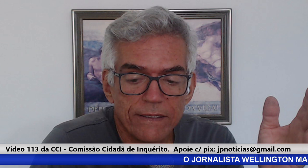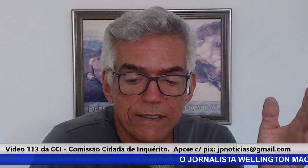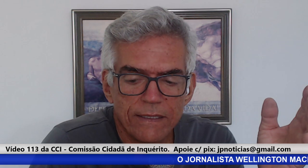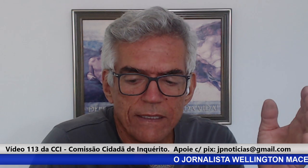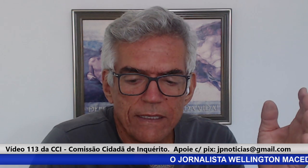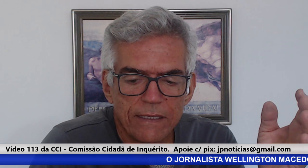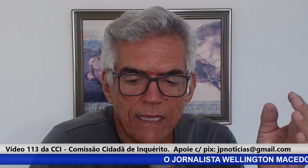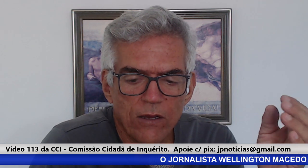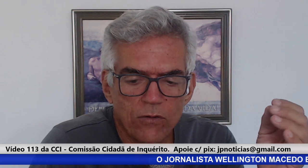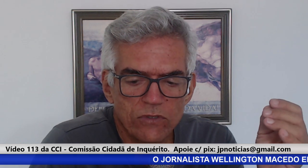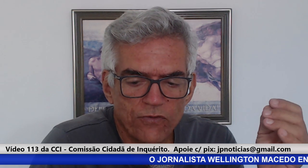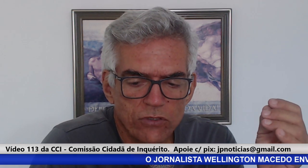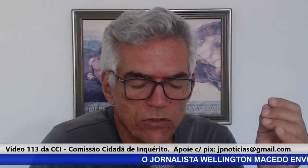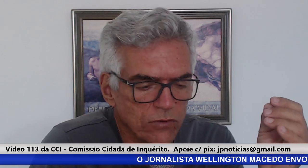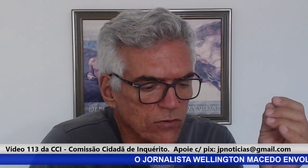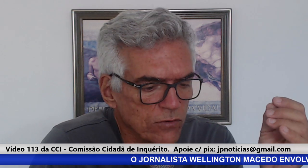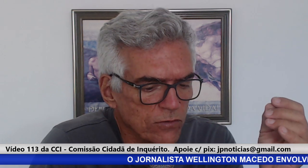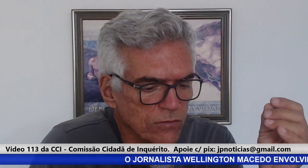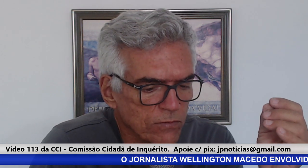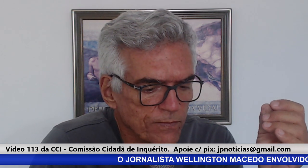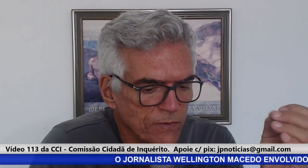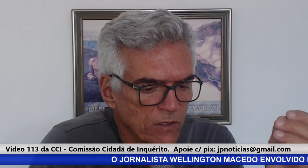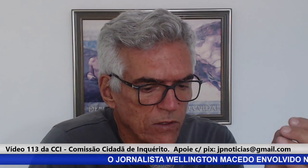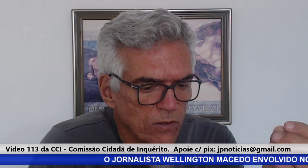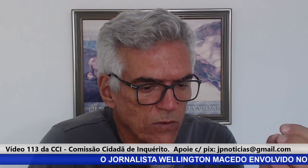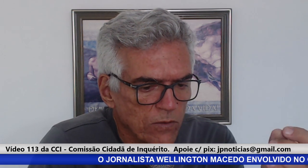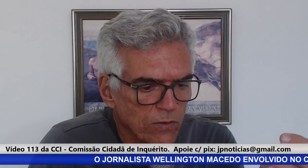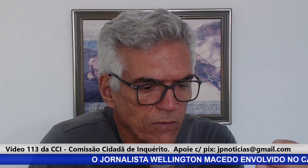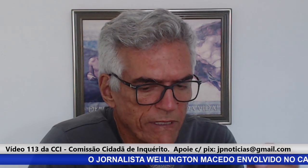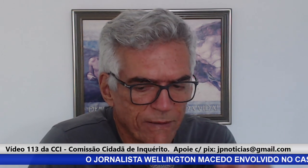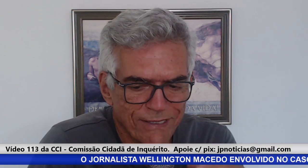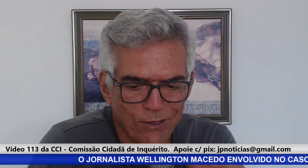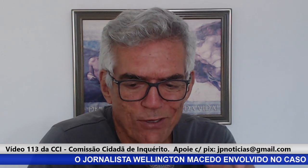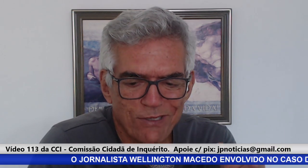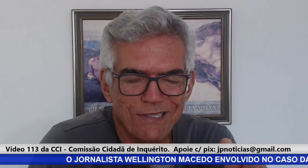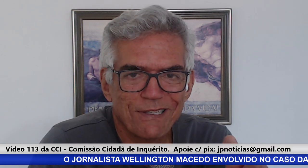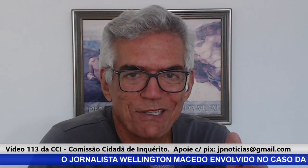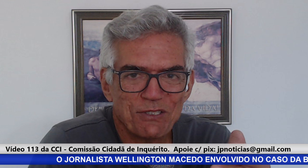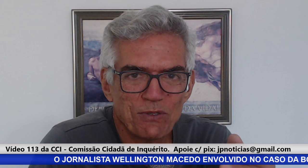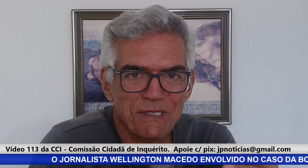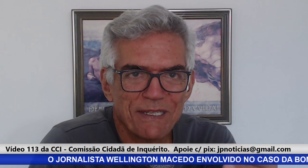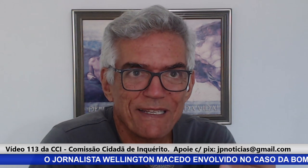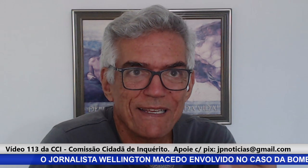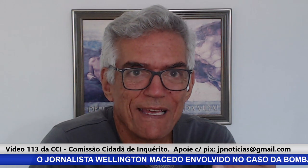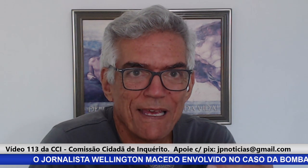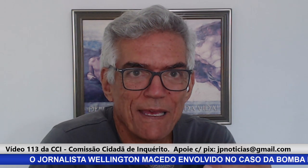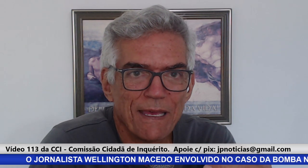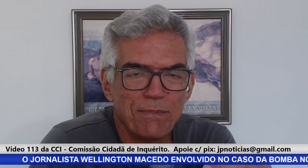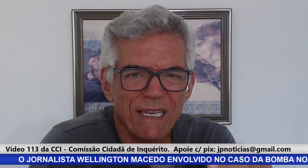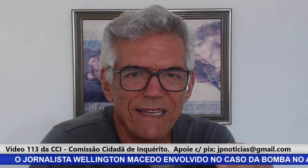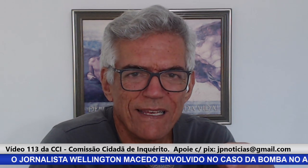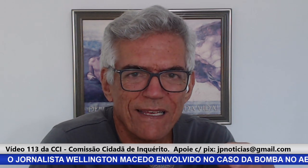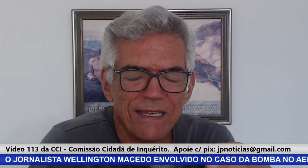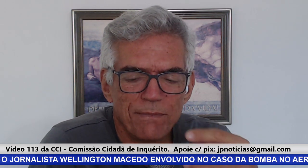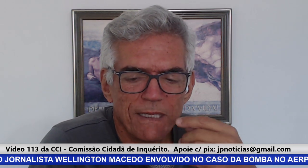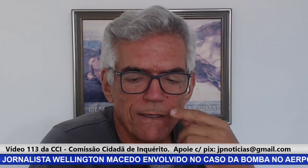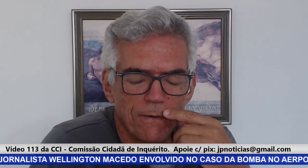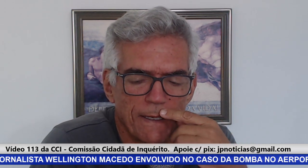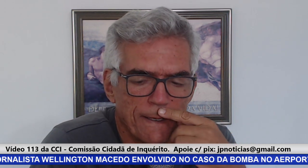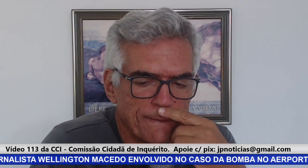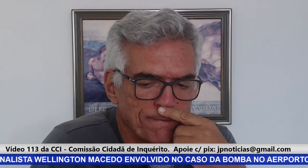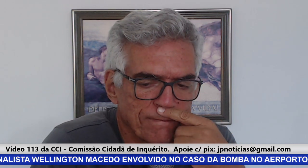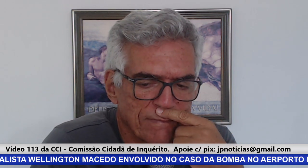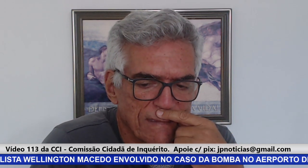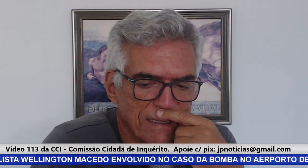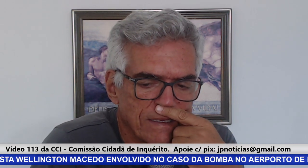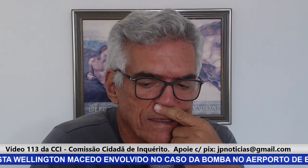bina, né? Como se fosse como é que chama esse negócio que a gente usa? É bina, né? Bina não,